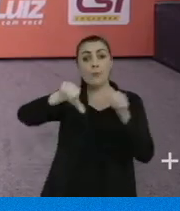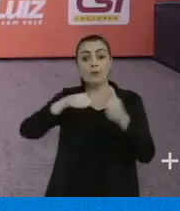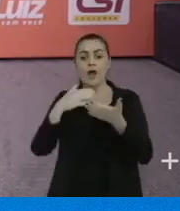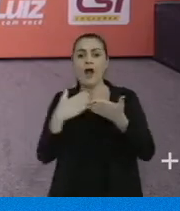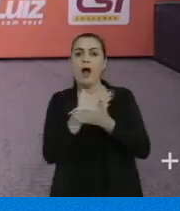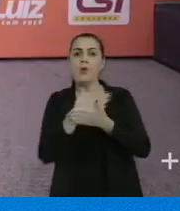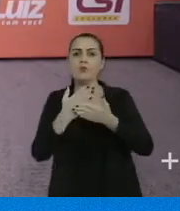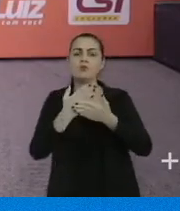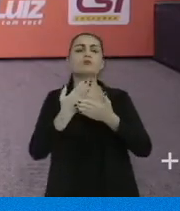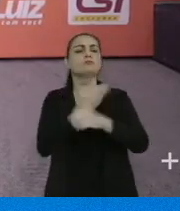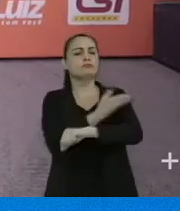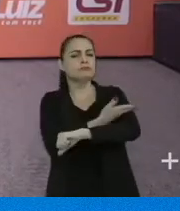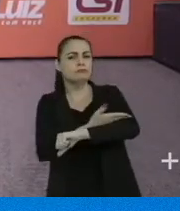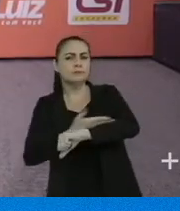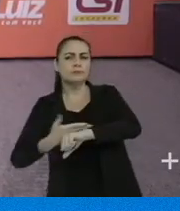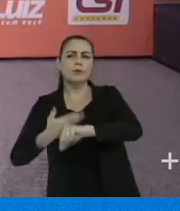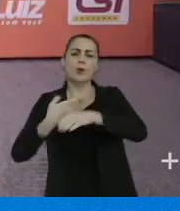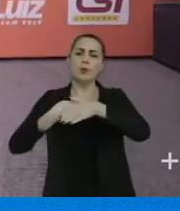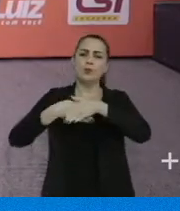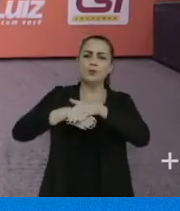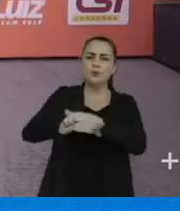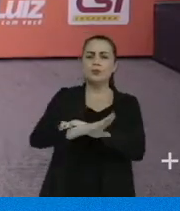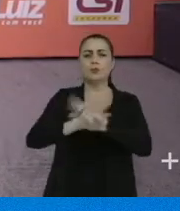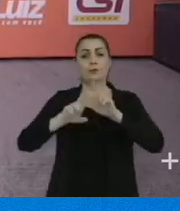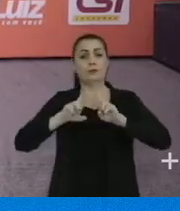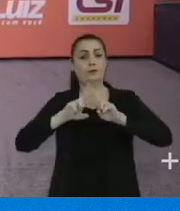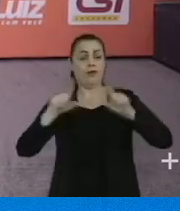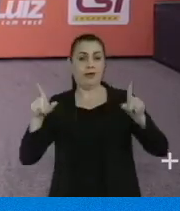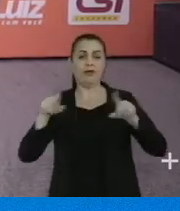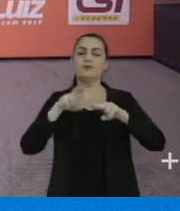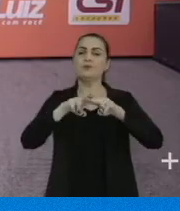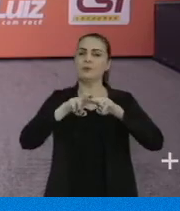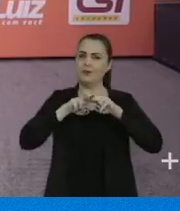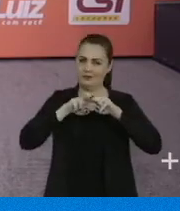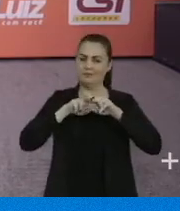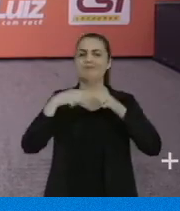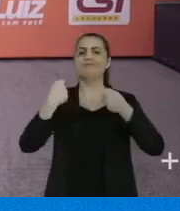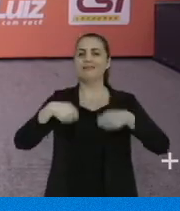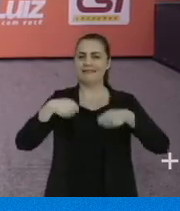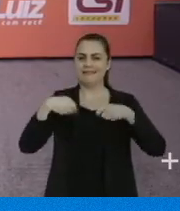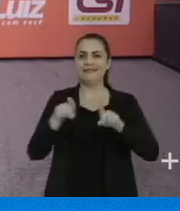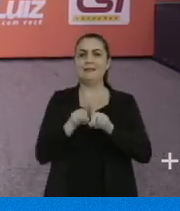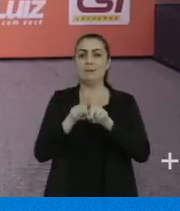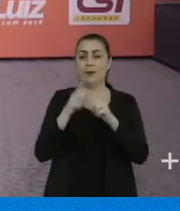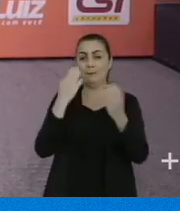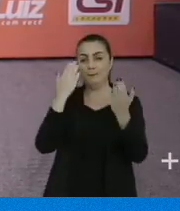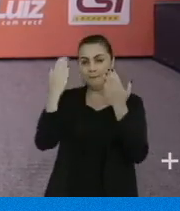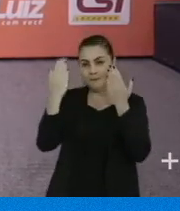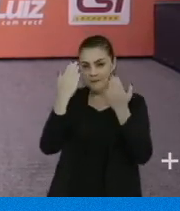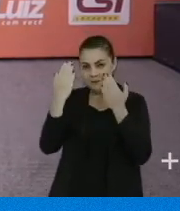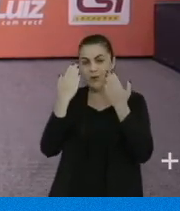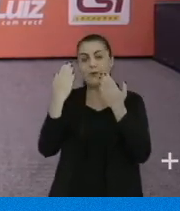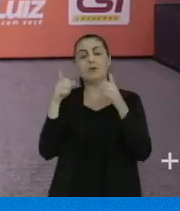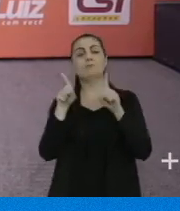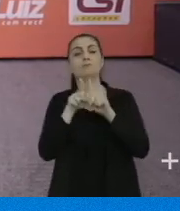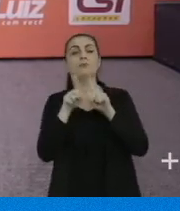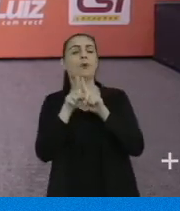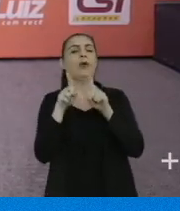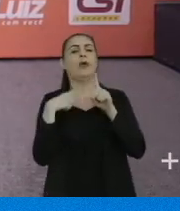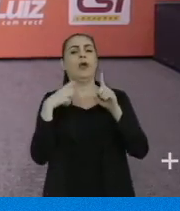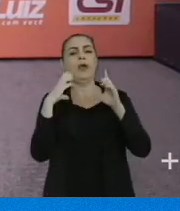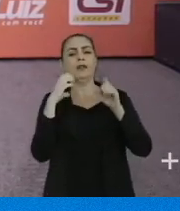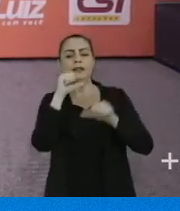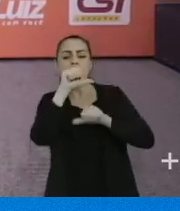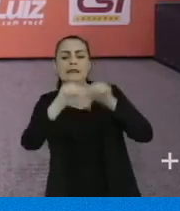Isso é por isso que às vezes a gente precisa mesmo do psicólogo, a gente precisa fazer uma abordagem cognitiva comportamental com